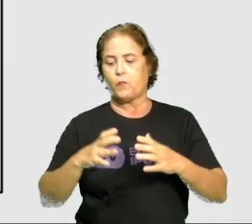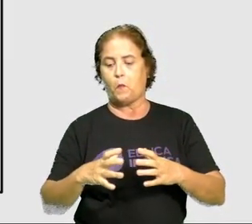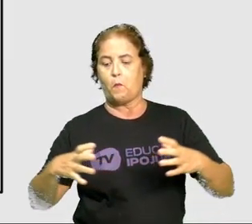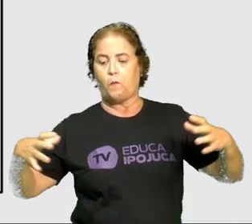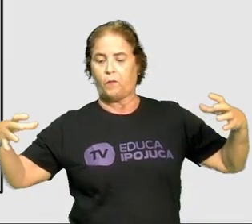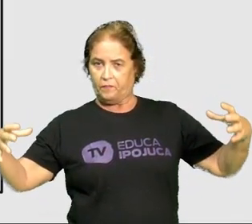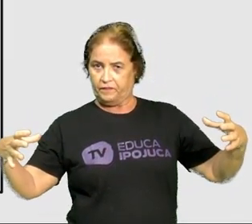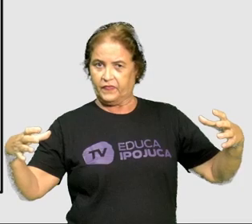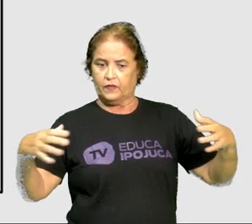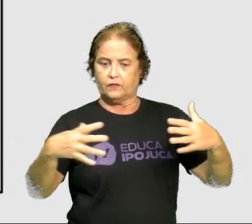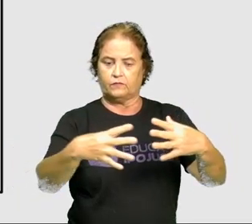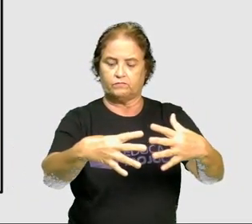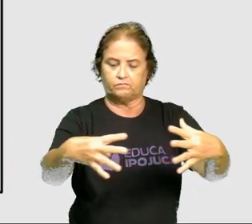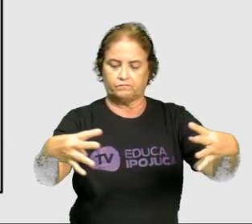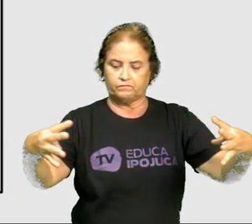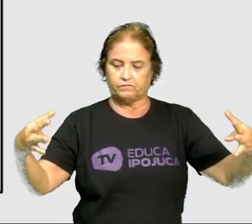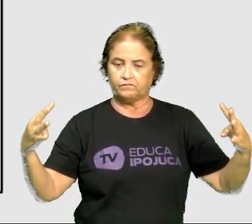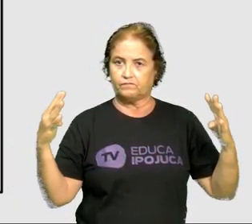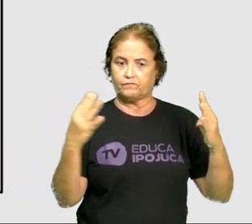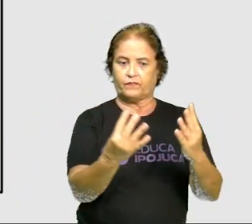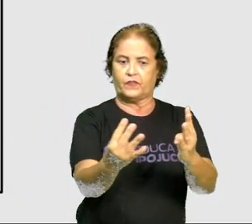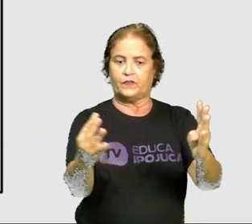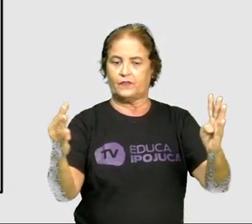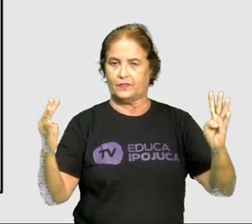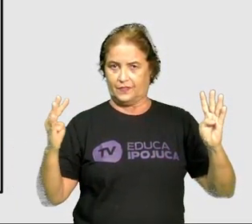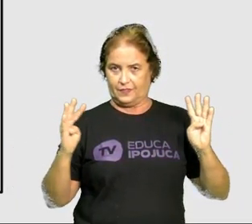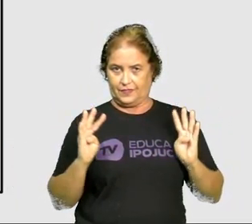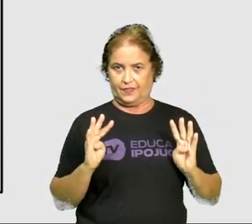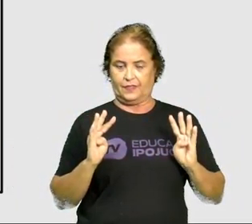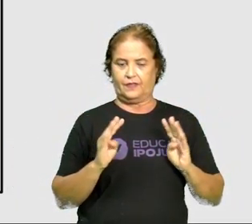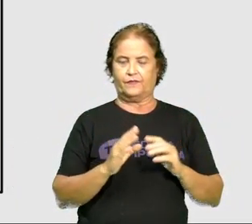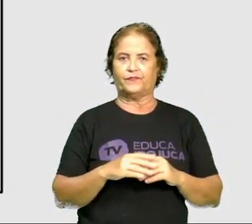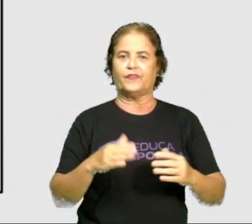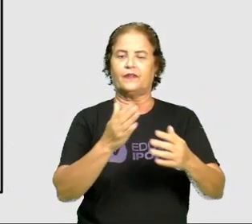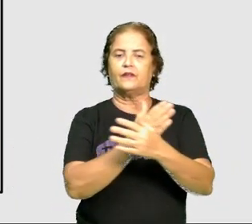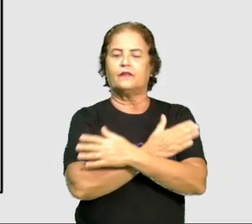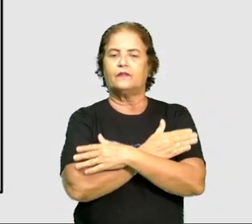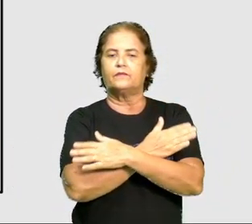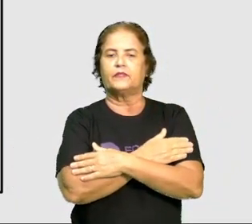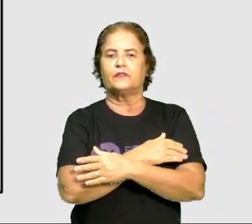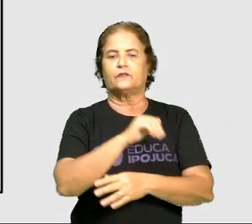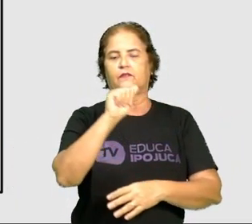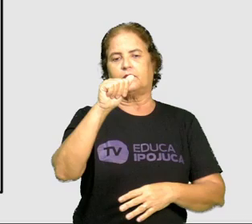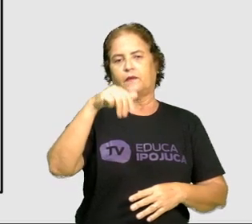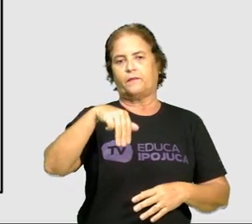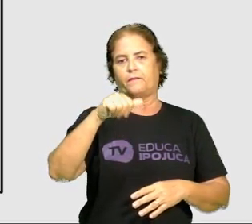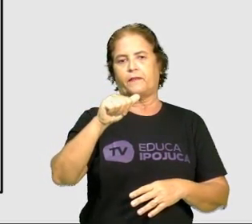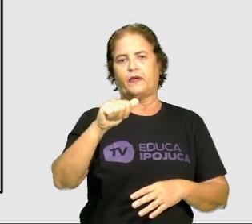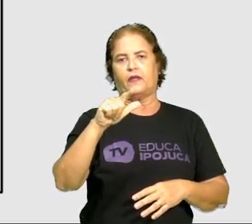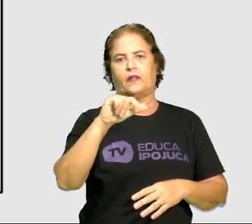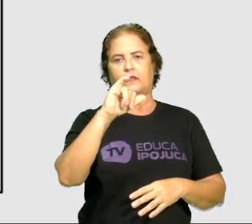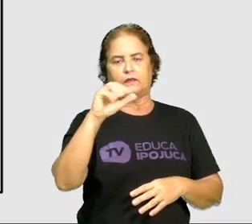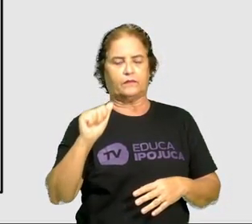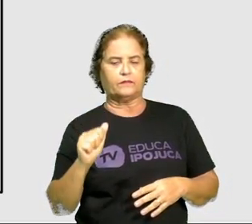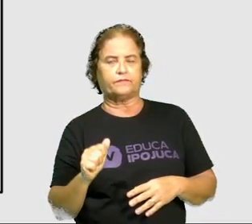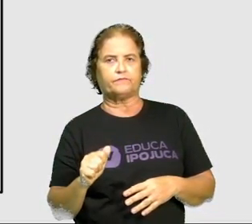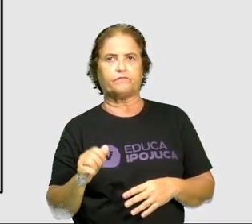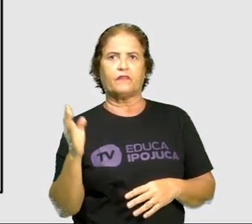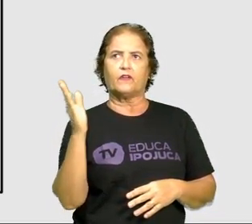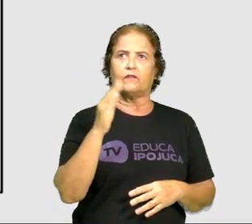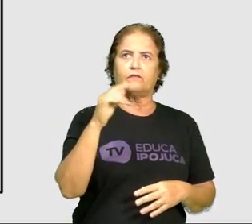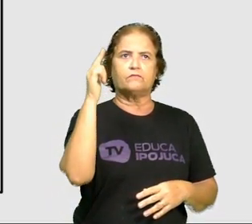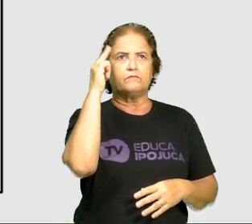em volta dela. Tem até o desenho da cerca, né? Abraços, Amália. Bem, vamos pensar nos